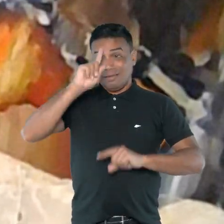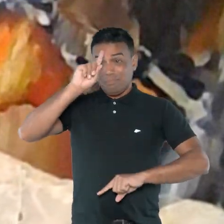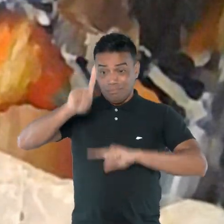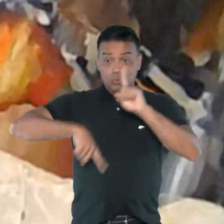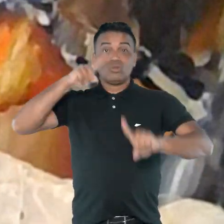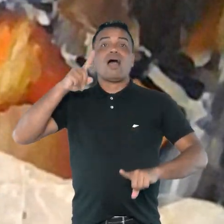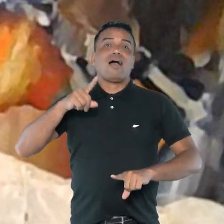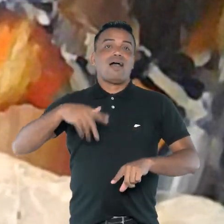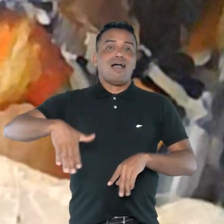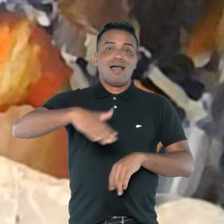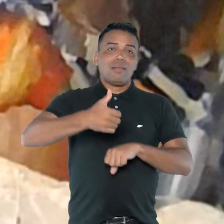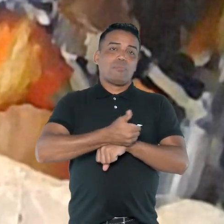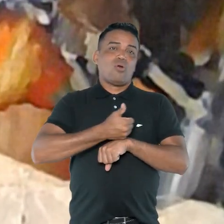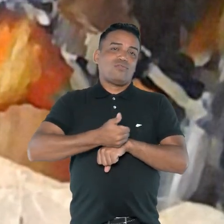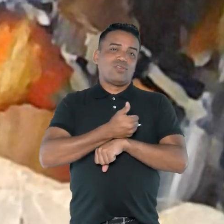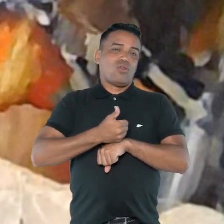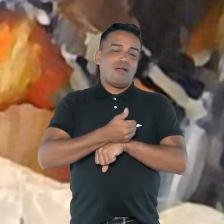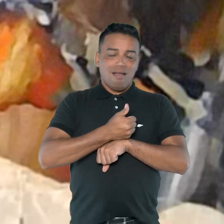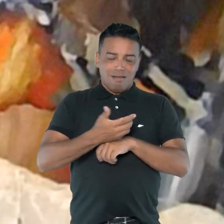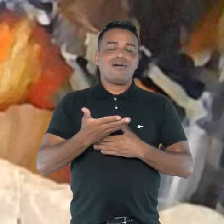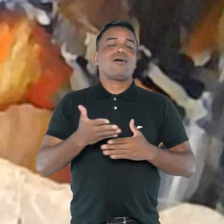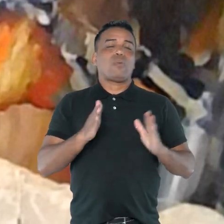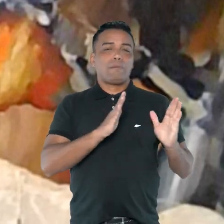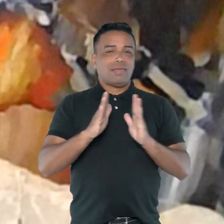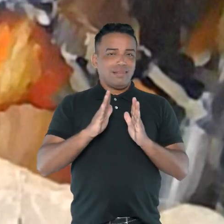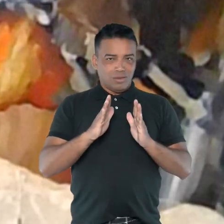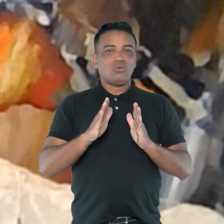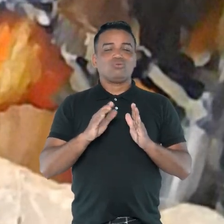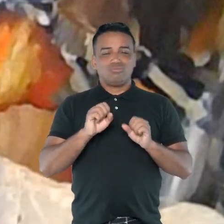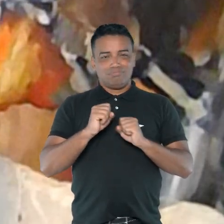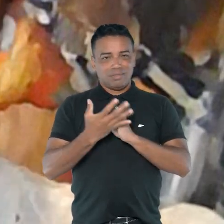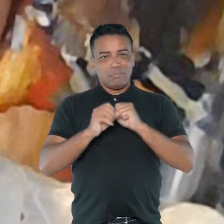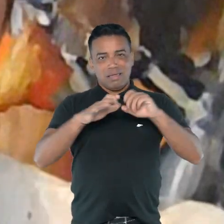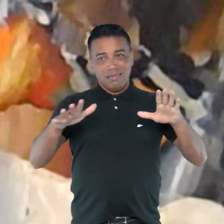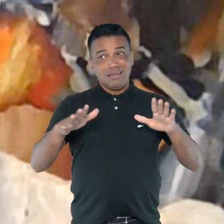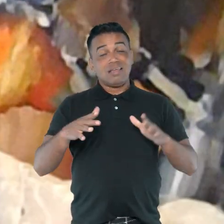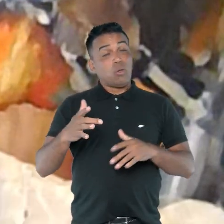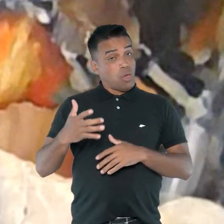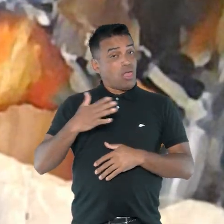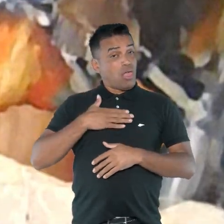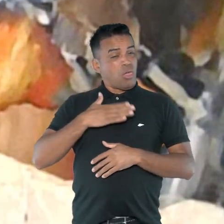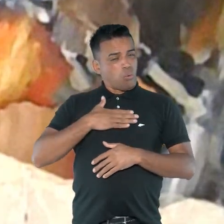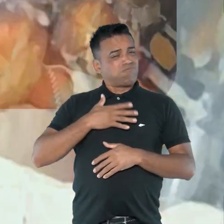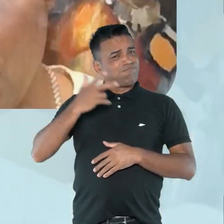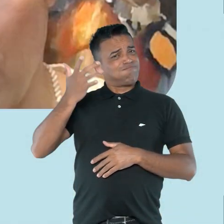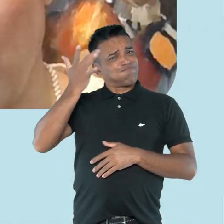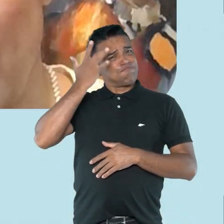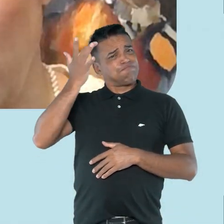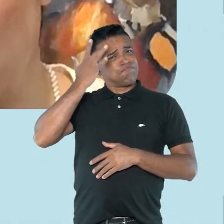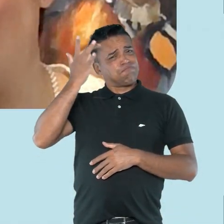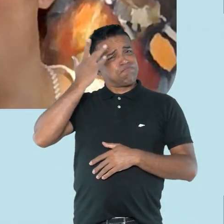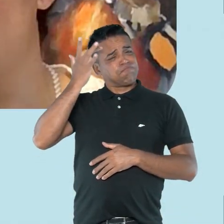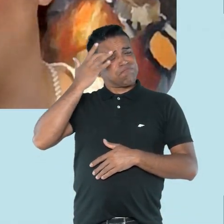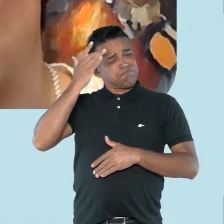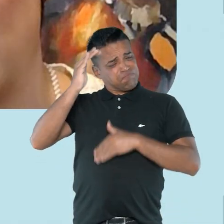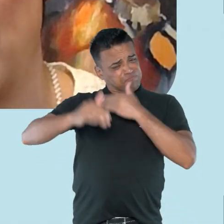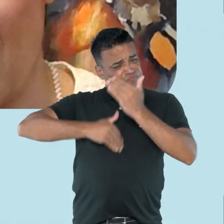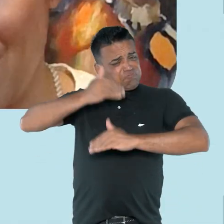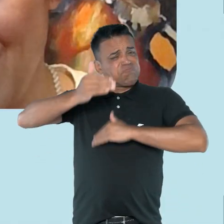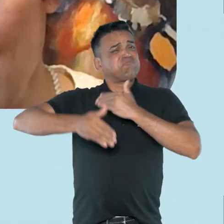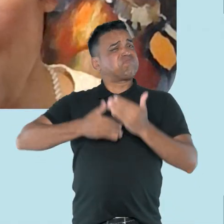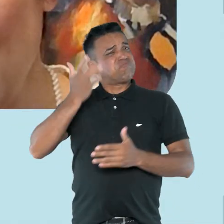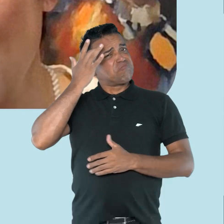com ter que me reinventar profissionalmente depois desse período. Então, eu acho que eu amadureci bastante mesmo, foi um período em que eu